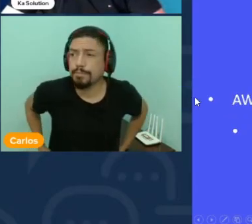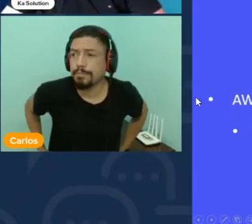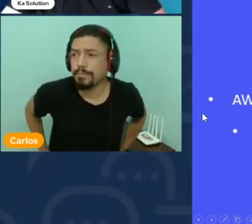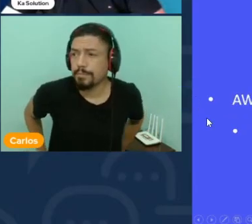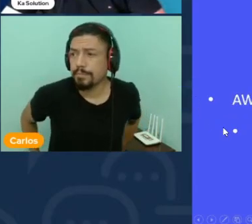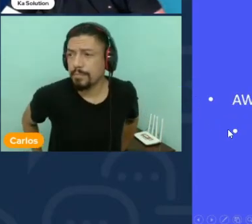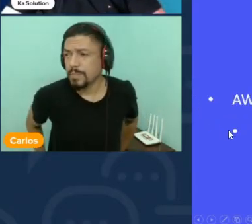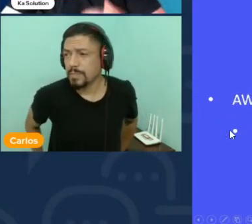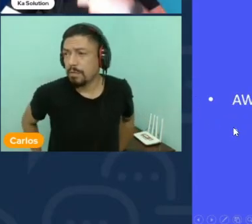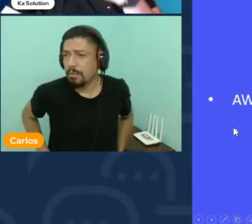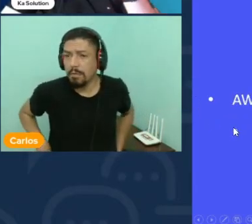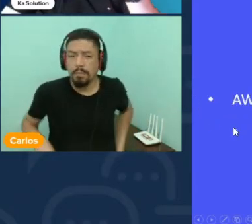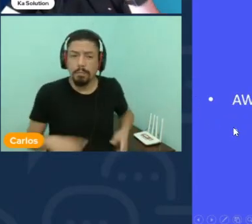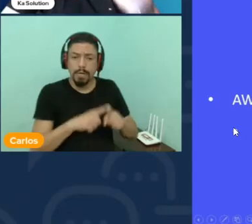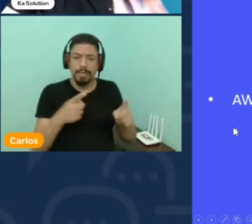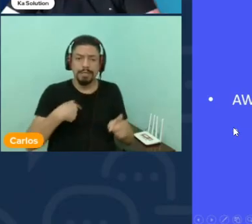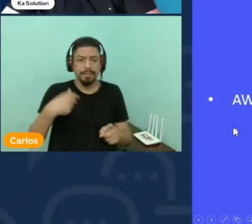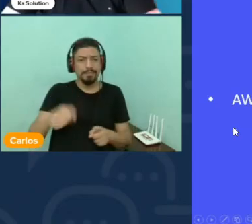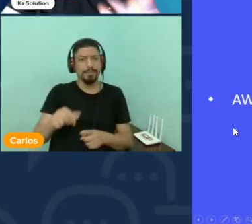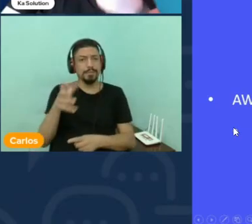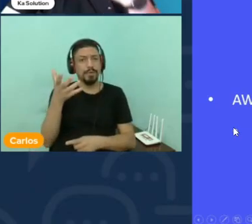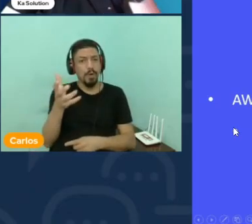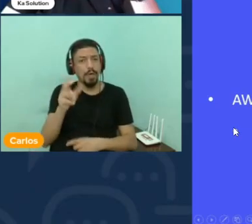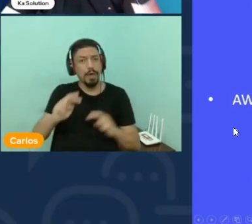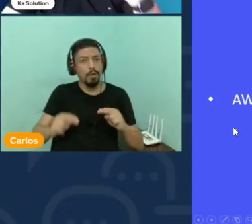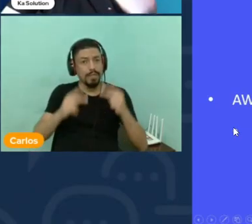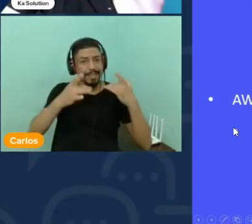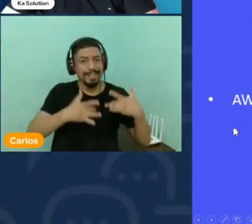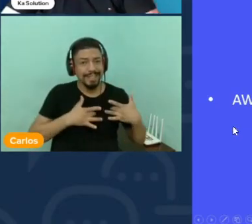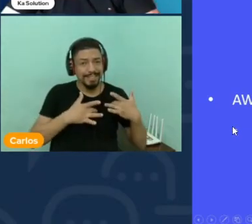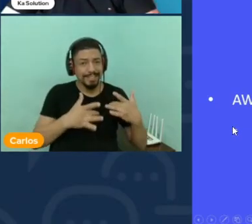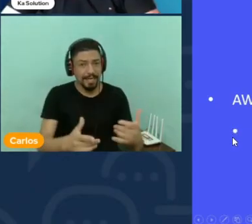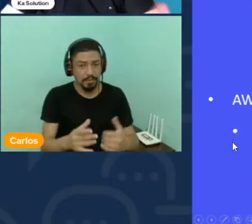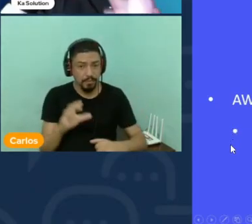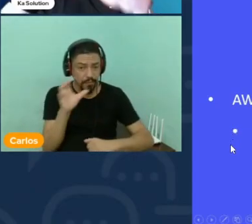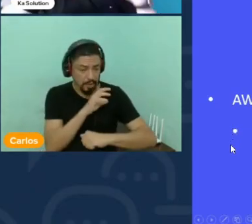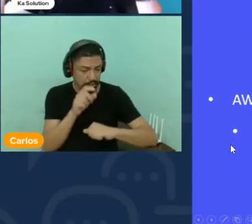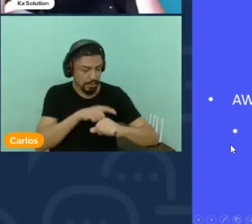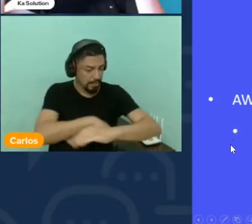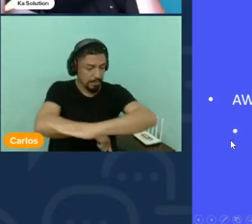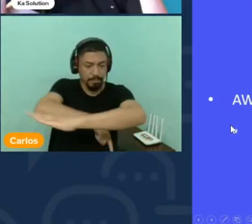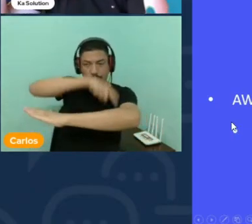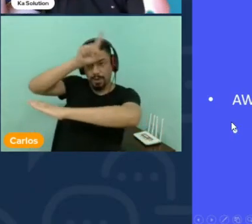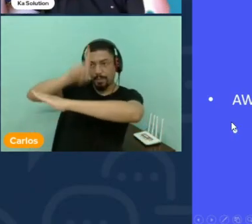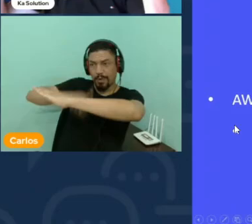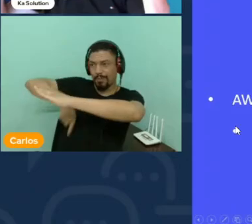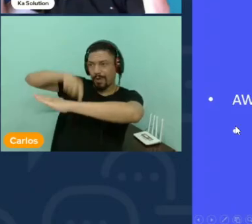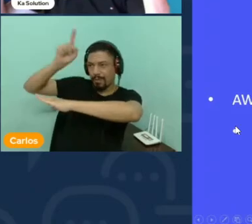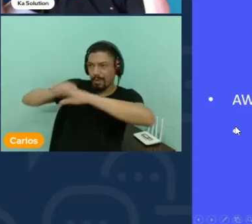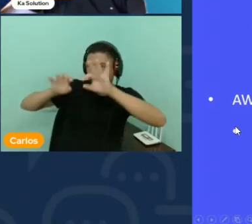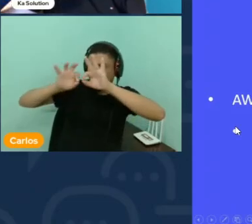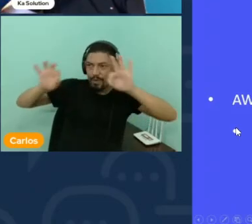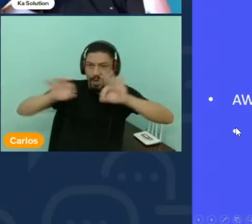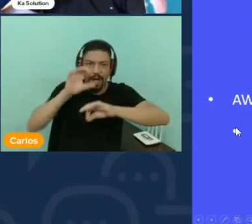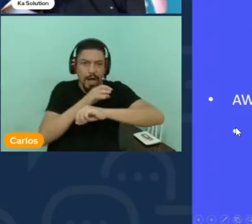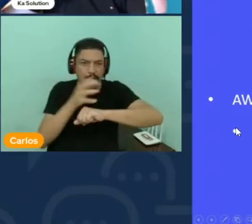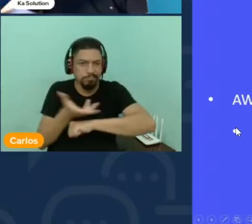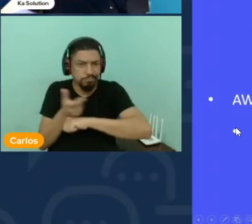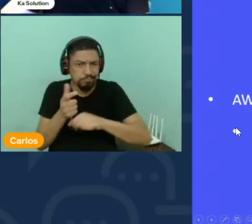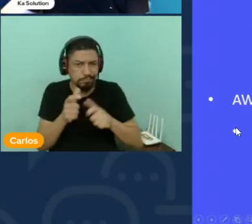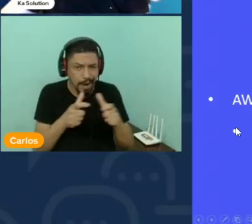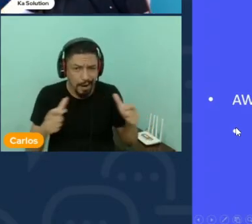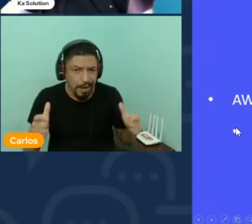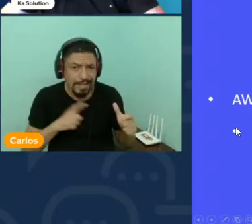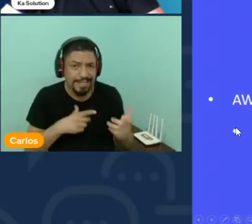Agora, se eu preciso de um link dedicado, de uma largura de banda maior, porque eu preciso transferir um conjunto de dados